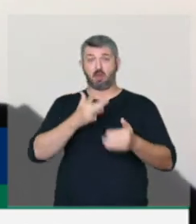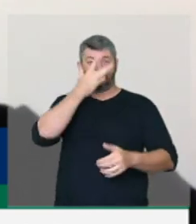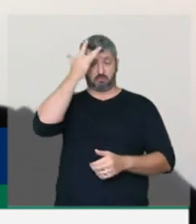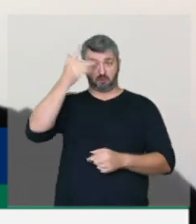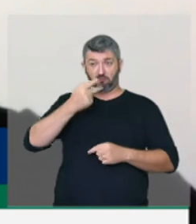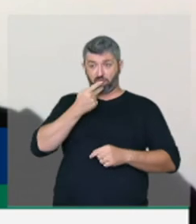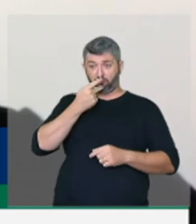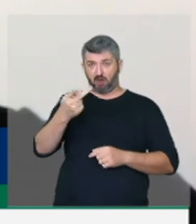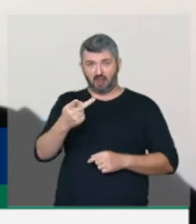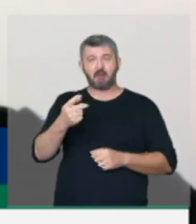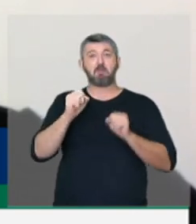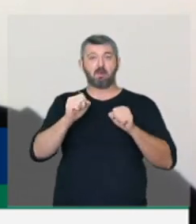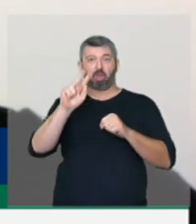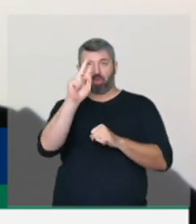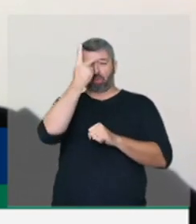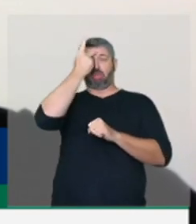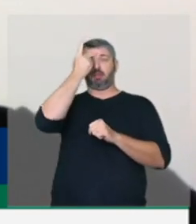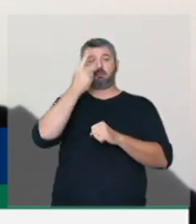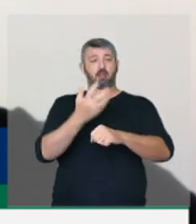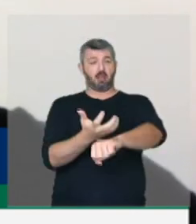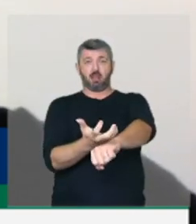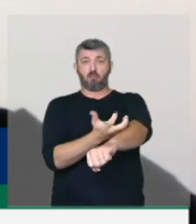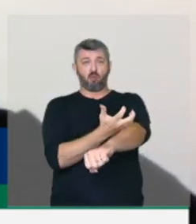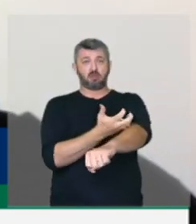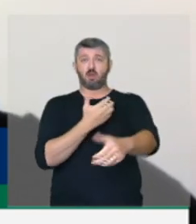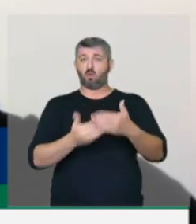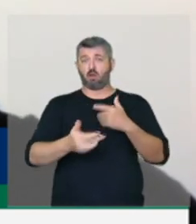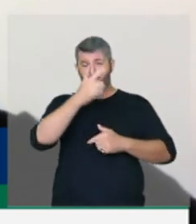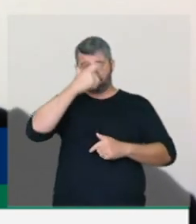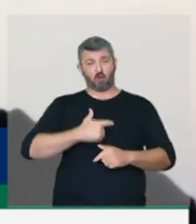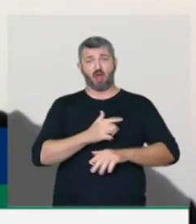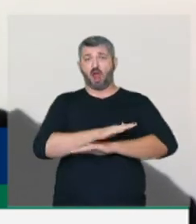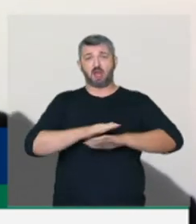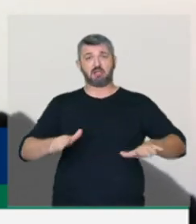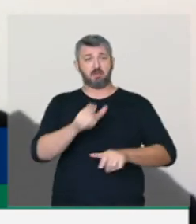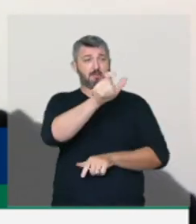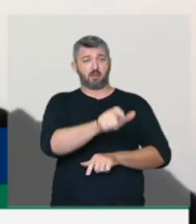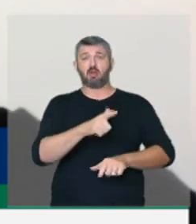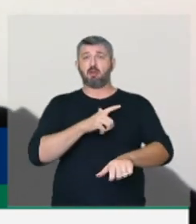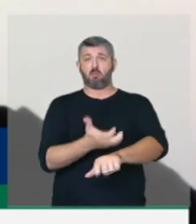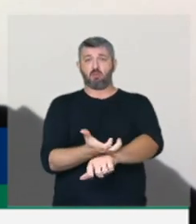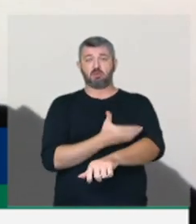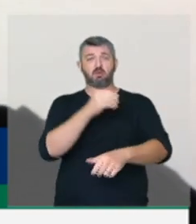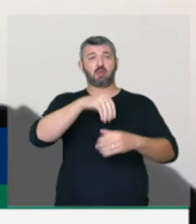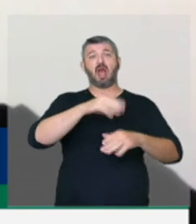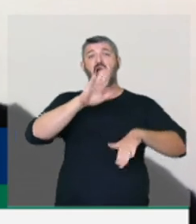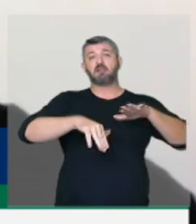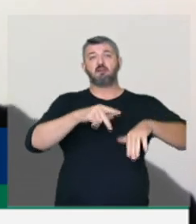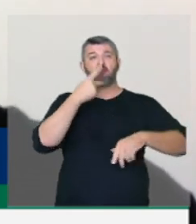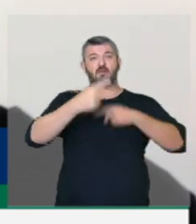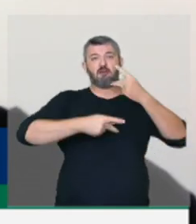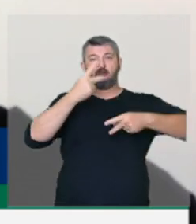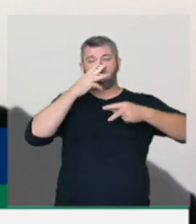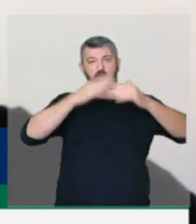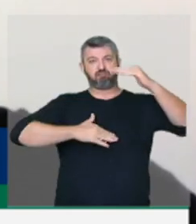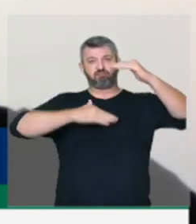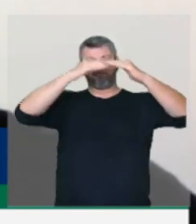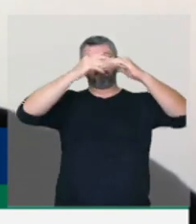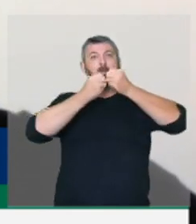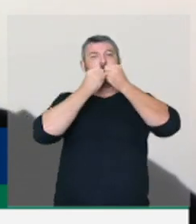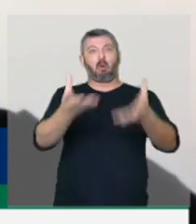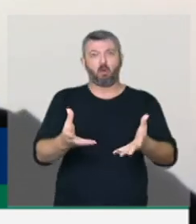O ser humano ele é emocional, é emotivo, a cabeça no lugar, te faz mudar muita coisa. E é isso, presidente. Sinto